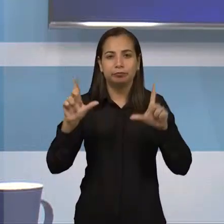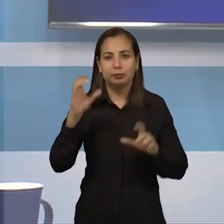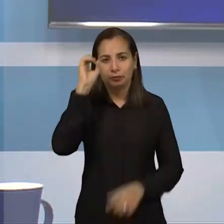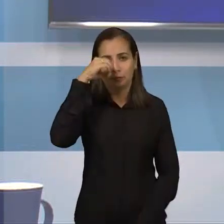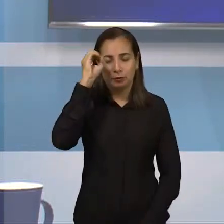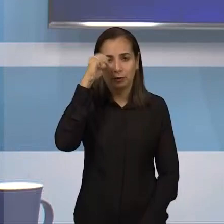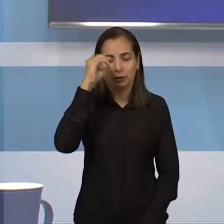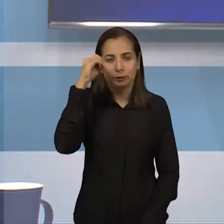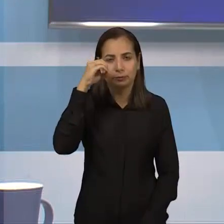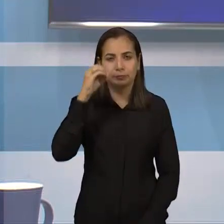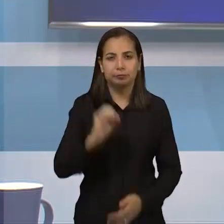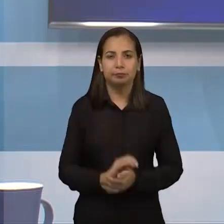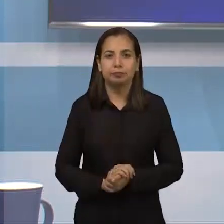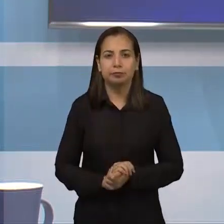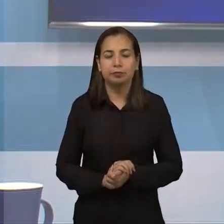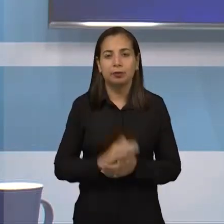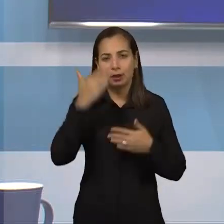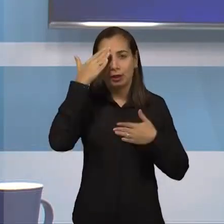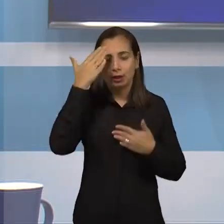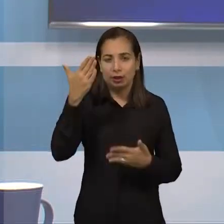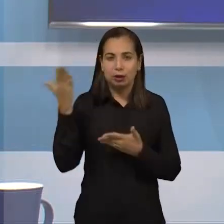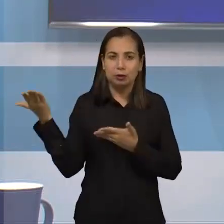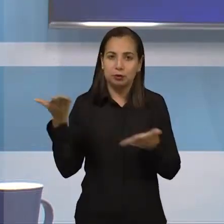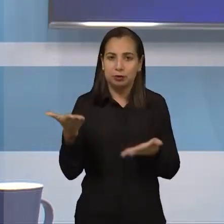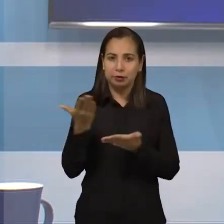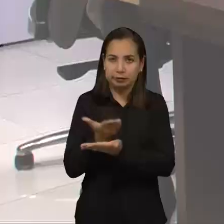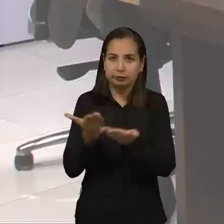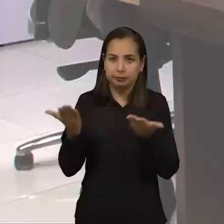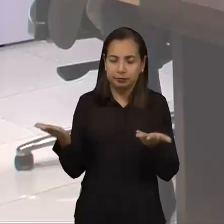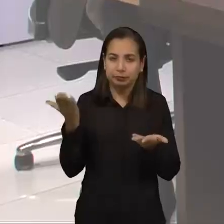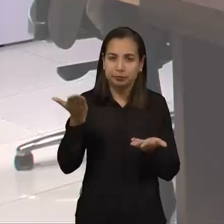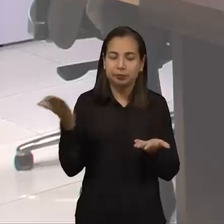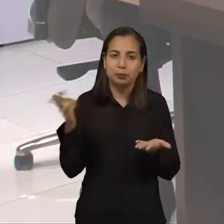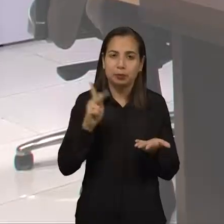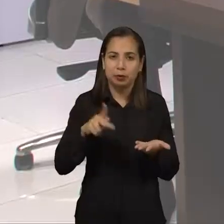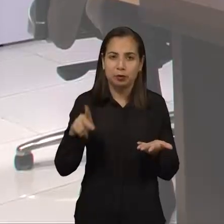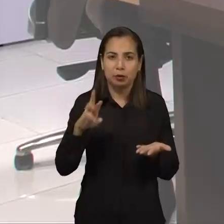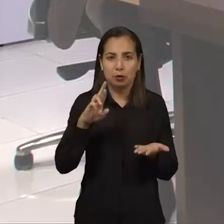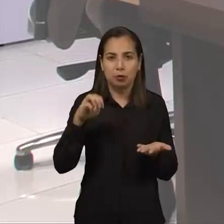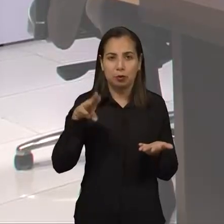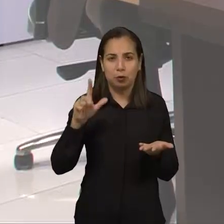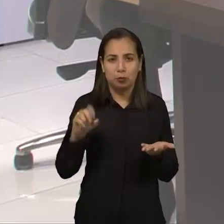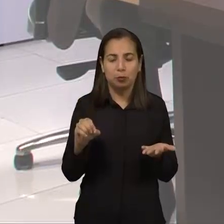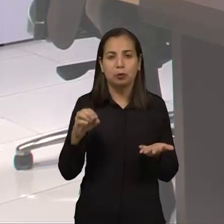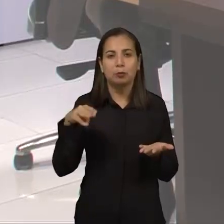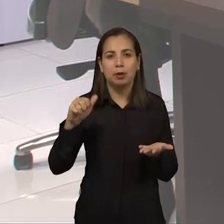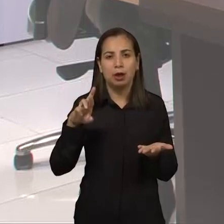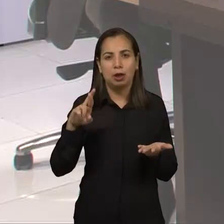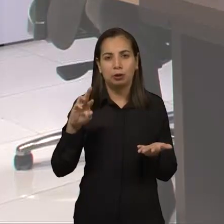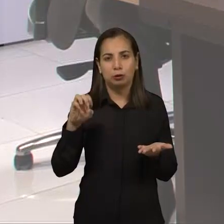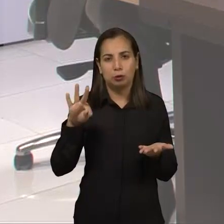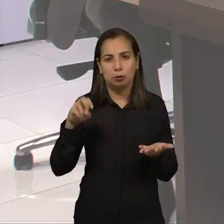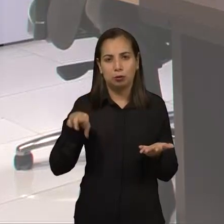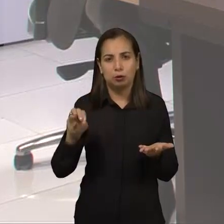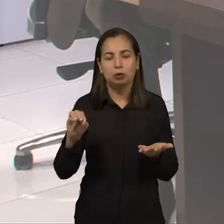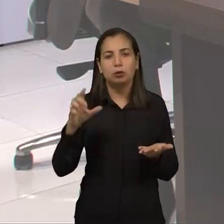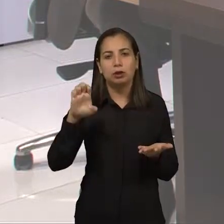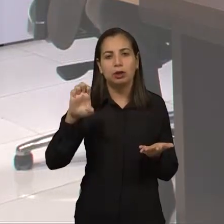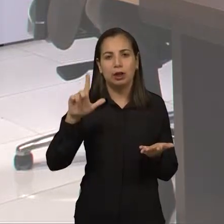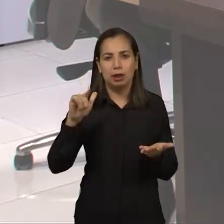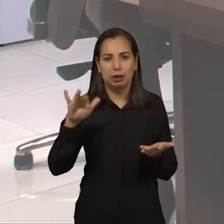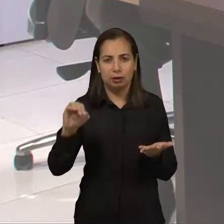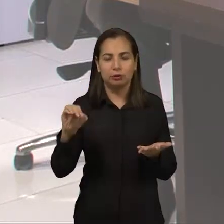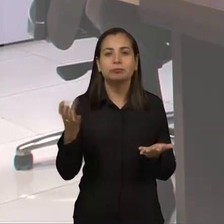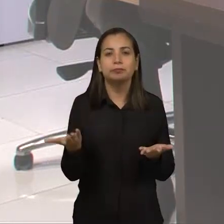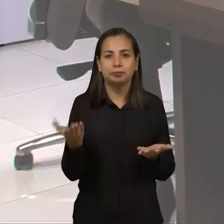canal 6 da Multiplay. Agradecendo aqui aos nossos convidados debatedores, os professores Rômulo Leitão, Martônio Monte Alverne e Hélio Parente, e em